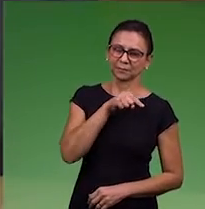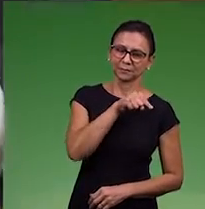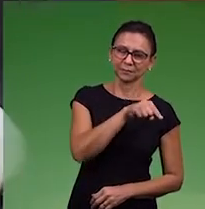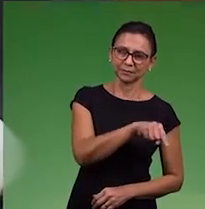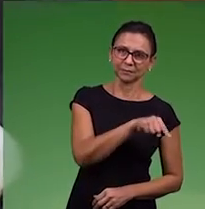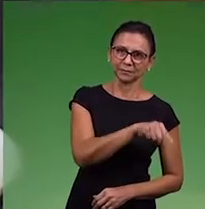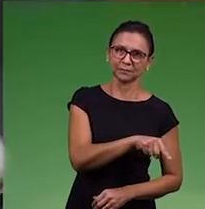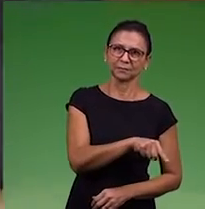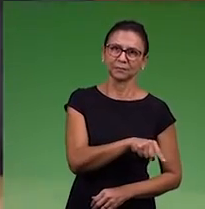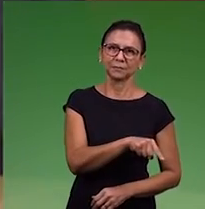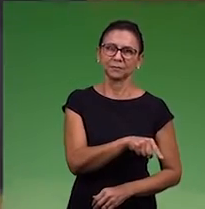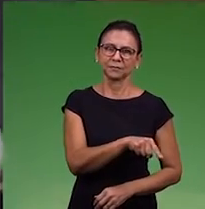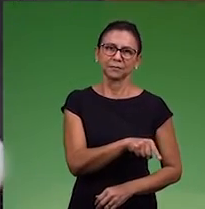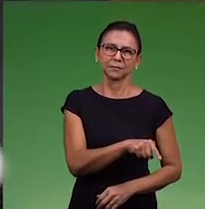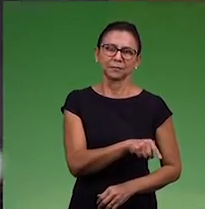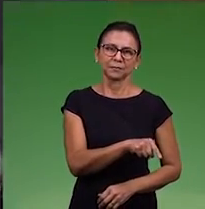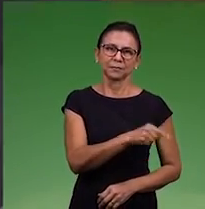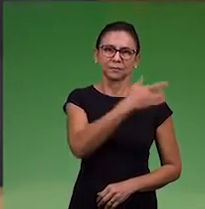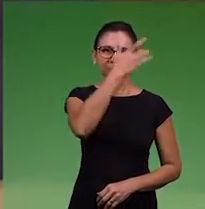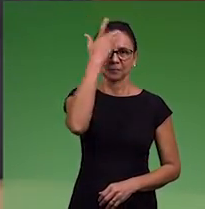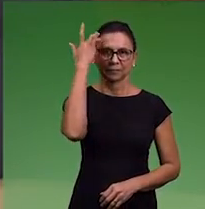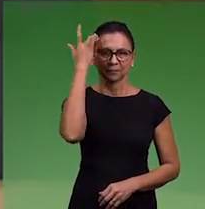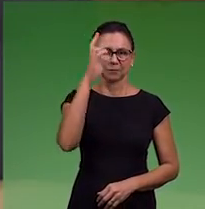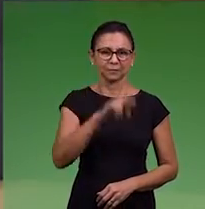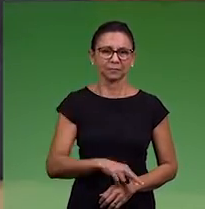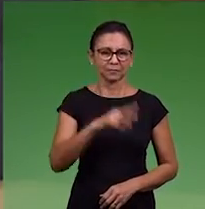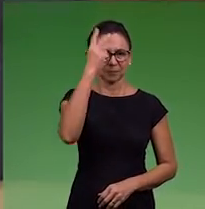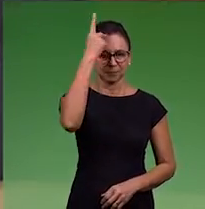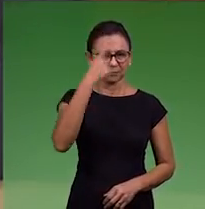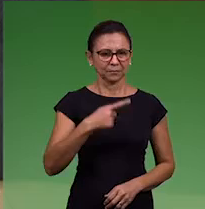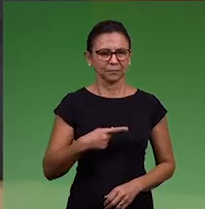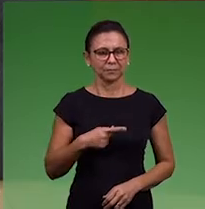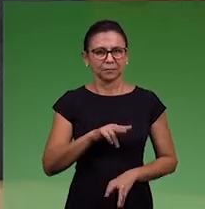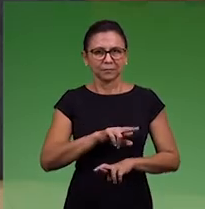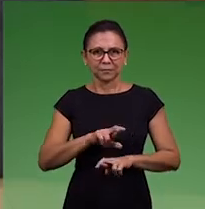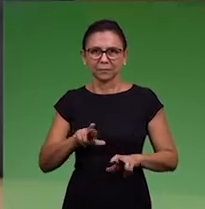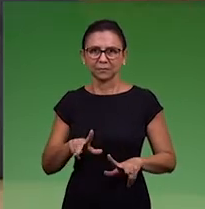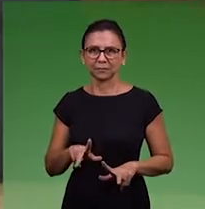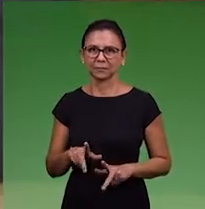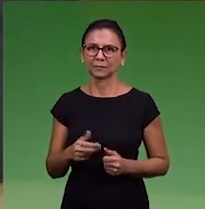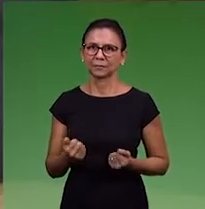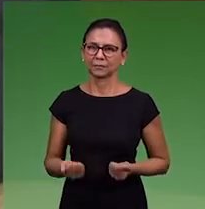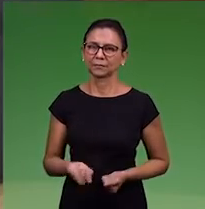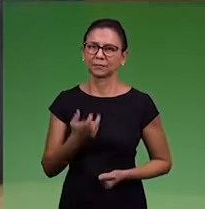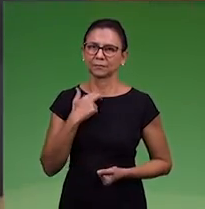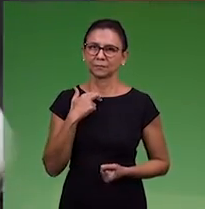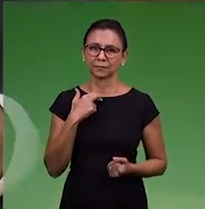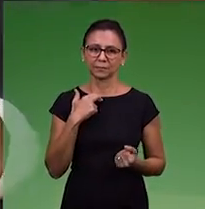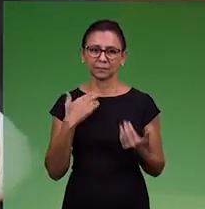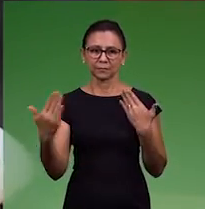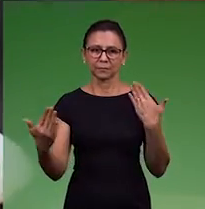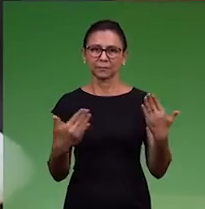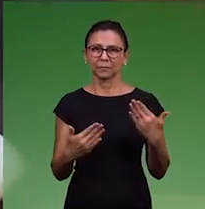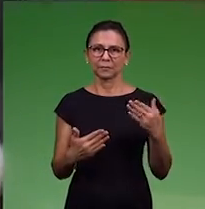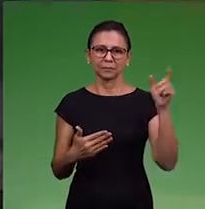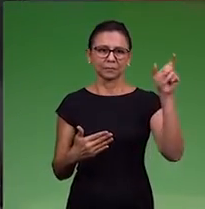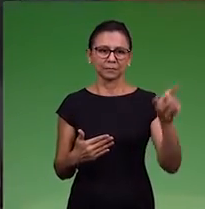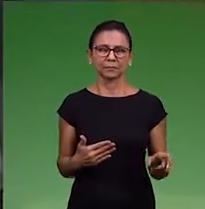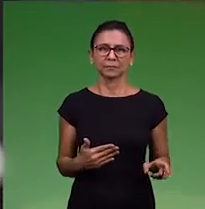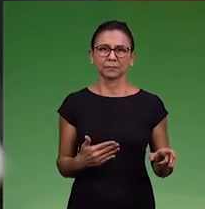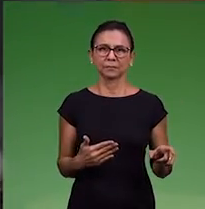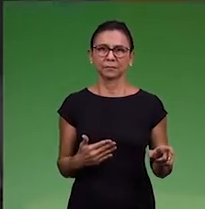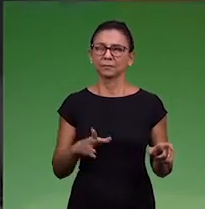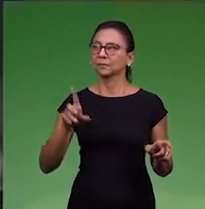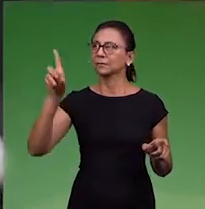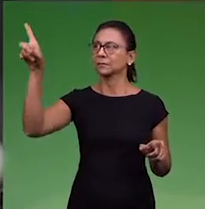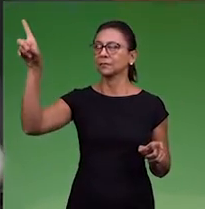aquilo que Deus criou, e Deus criou a energia. Aí eu estou querendo comparar a criatura com o Criador. E aí